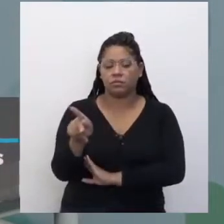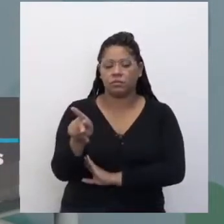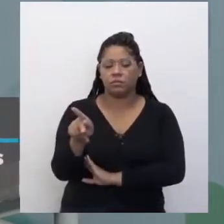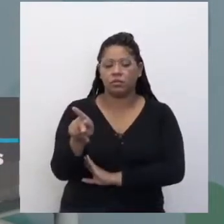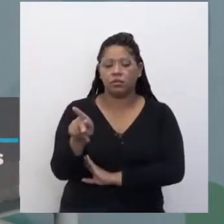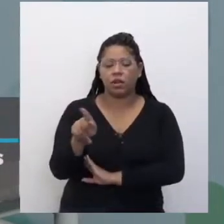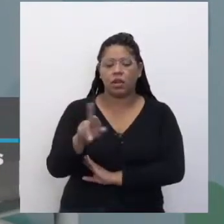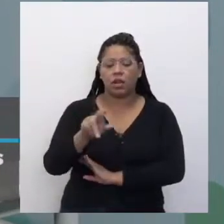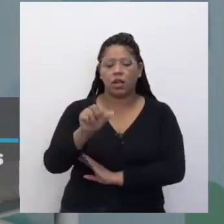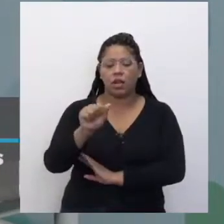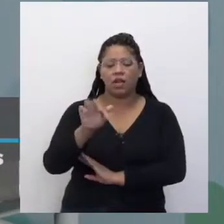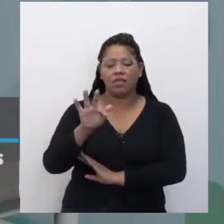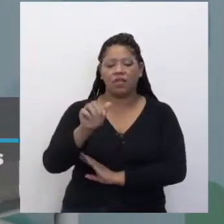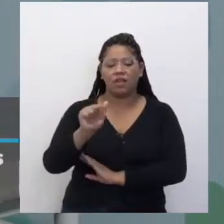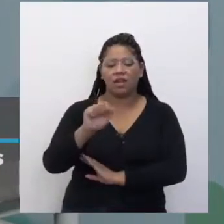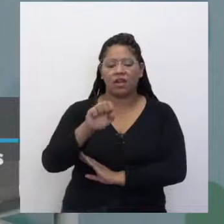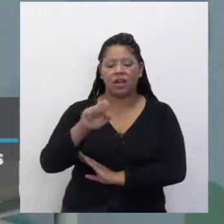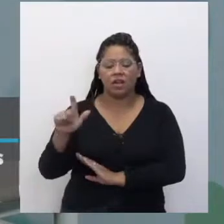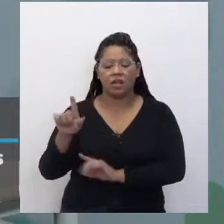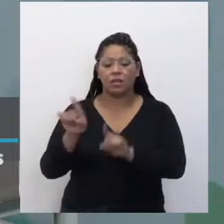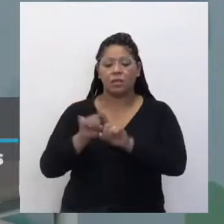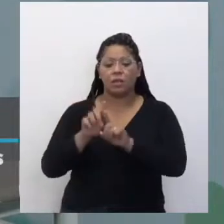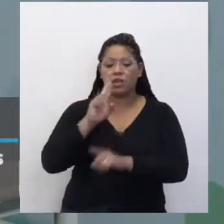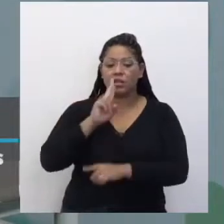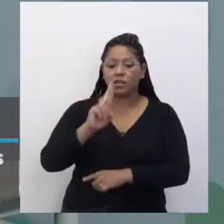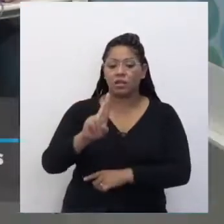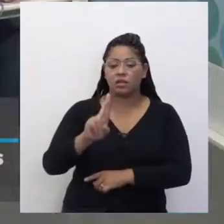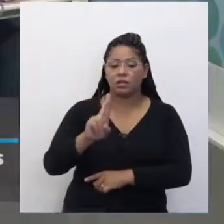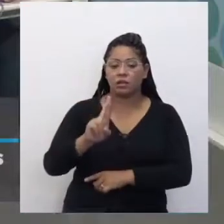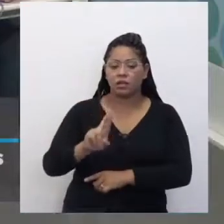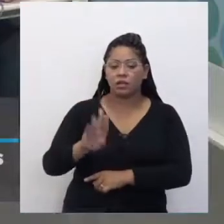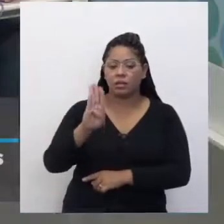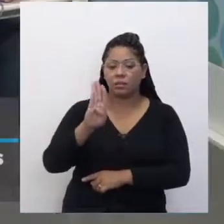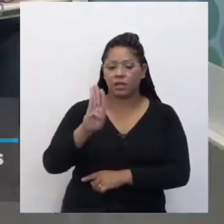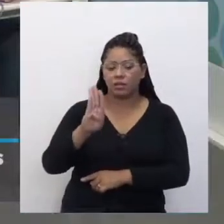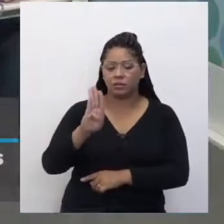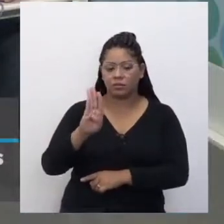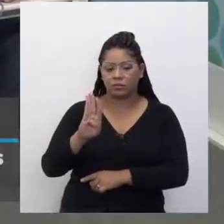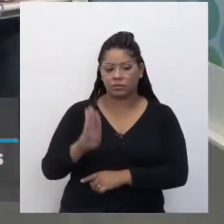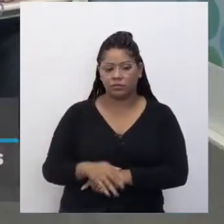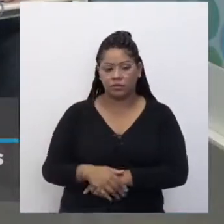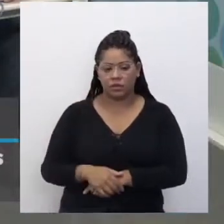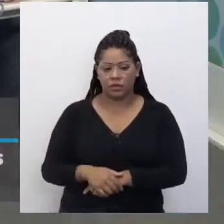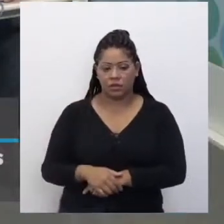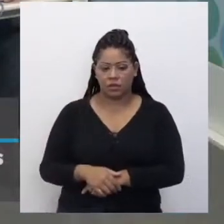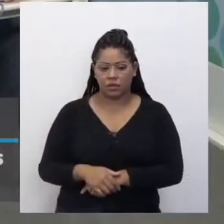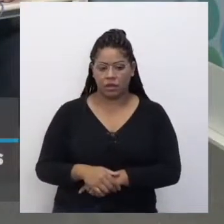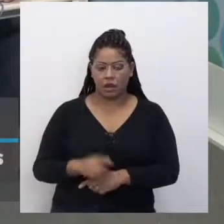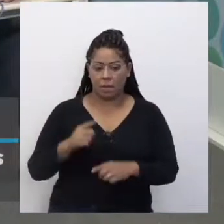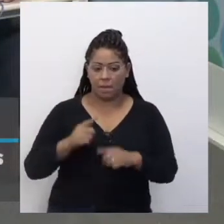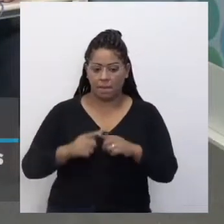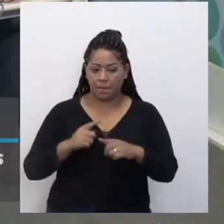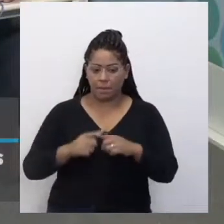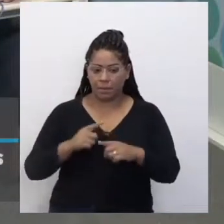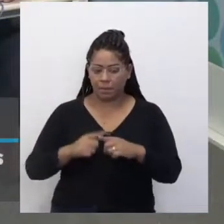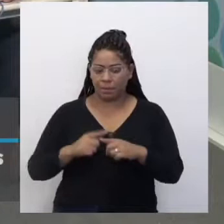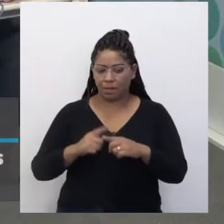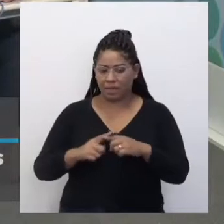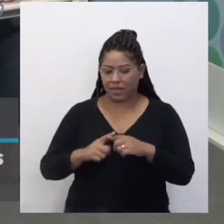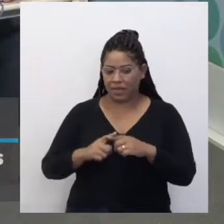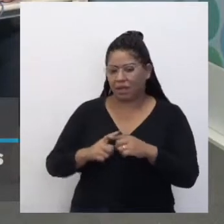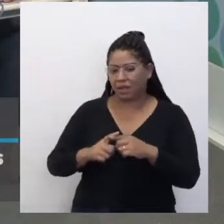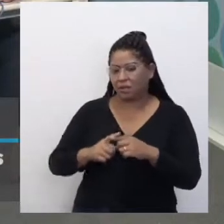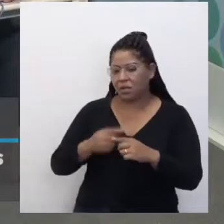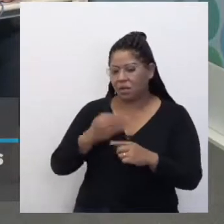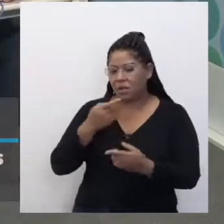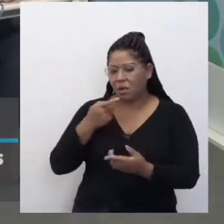professor Rafael falou a letra B de bola. Olha, essa resposta do professor Antônio aí da cobrança de tributos, somada à